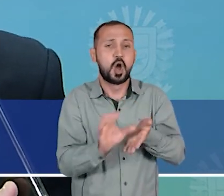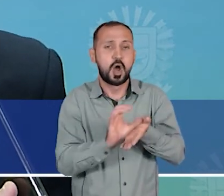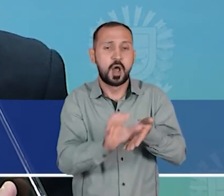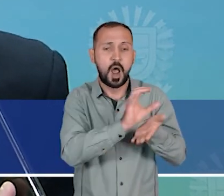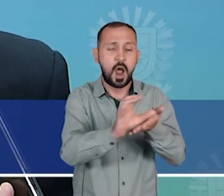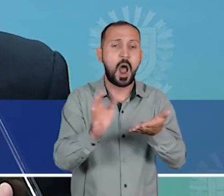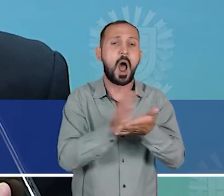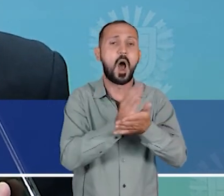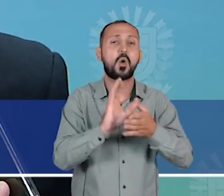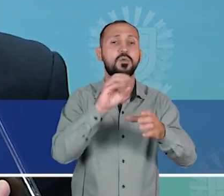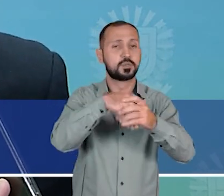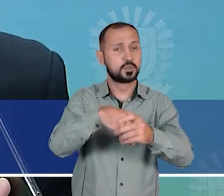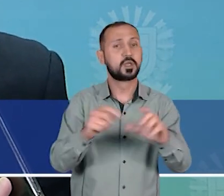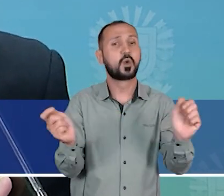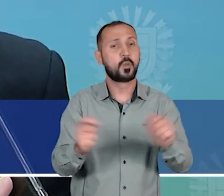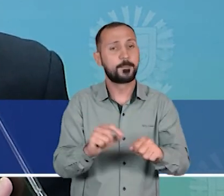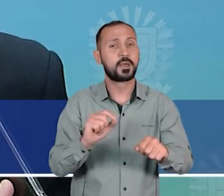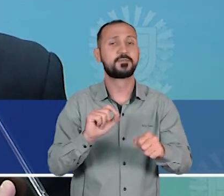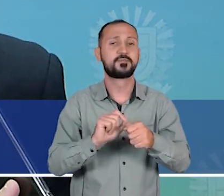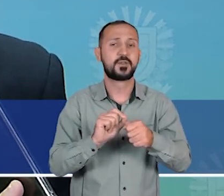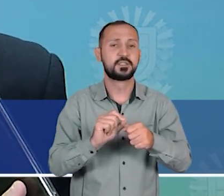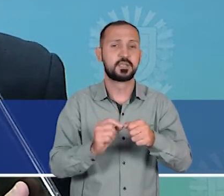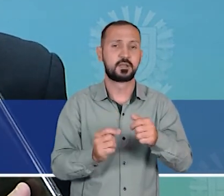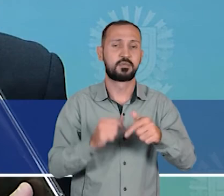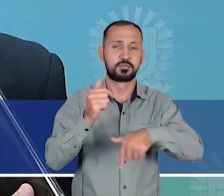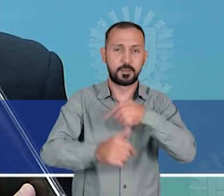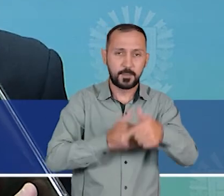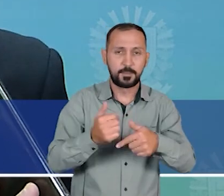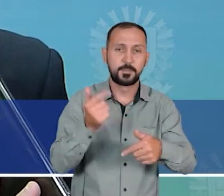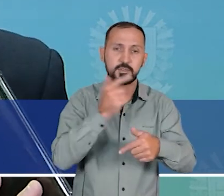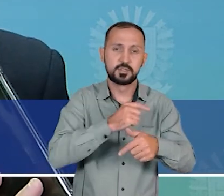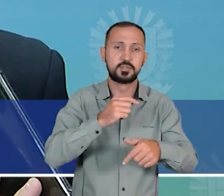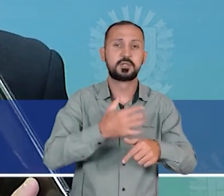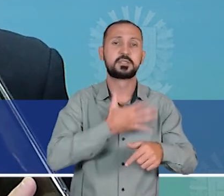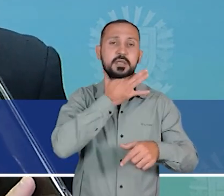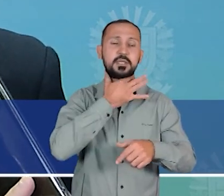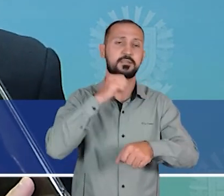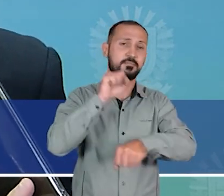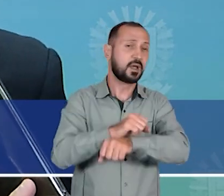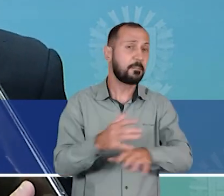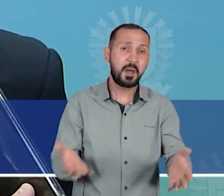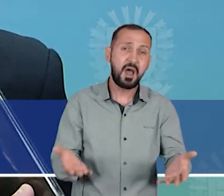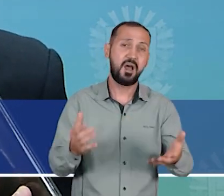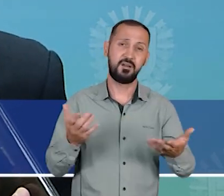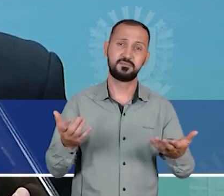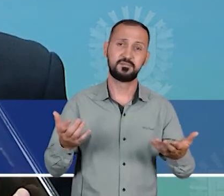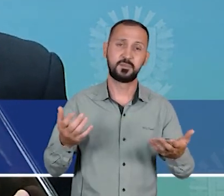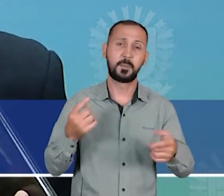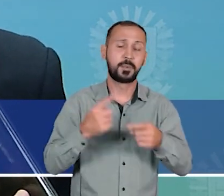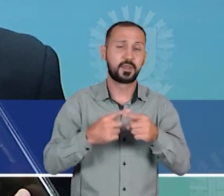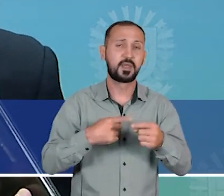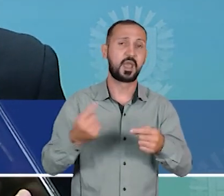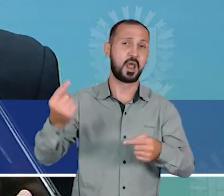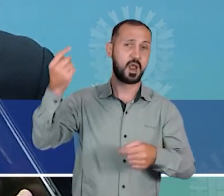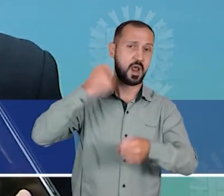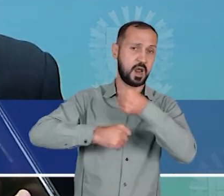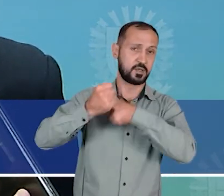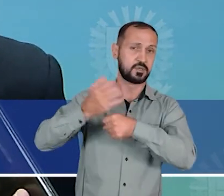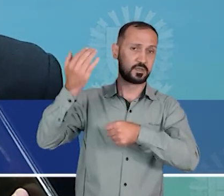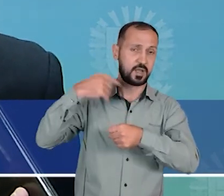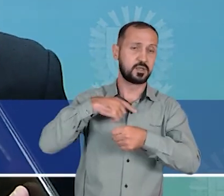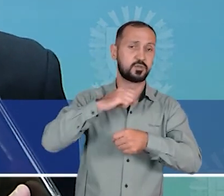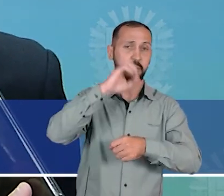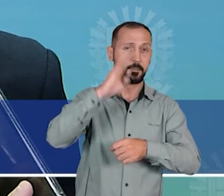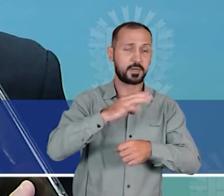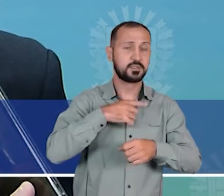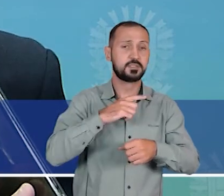investindo inclusive em alguns setores capazes de gerar empregos para a gente sair dessa situação. É lamentável porque há anos